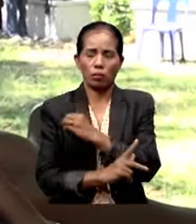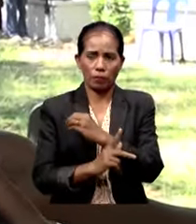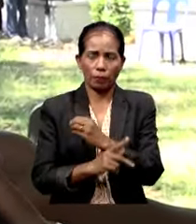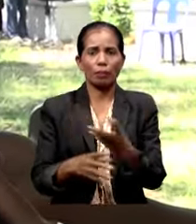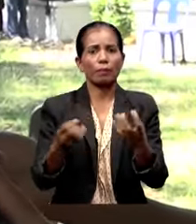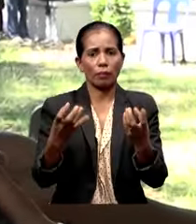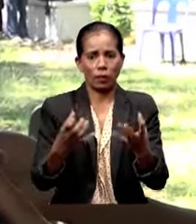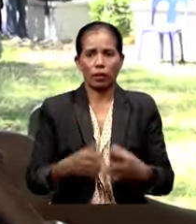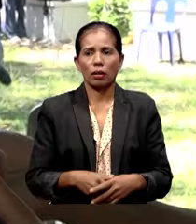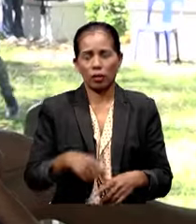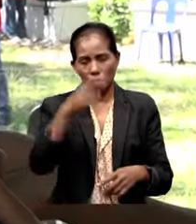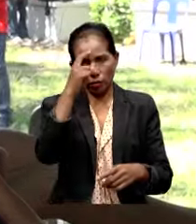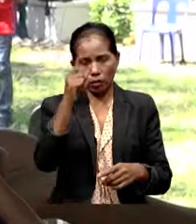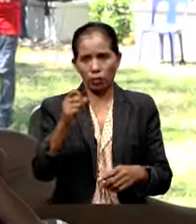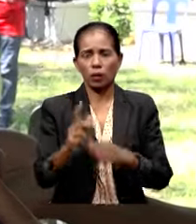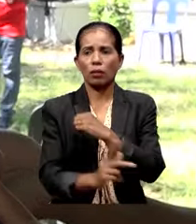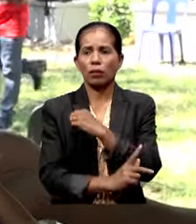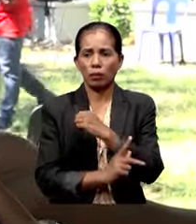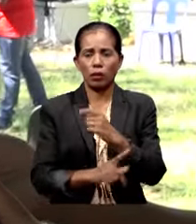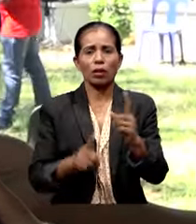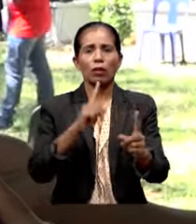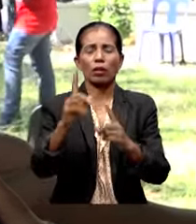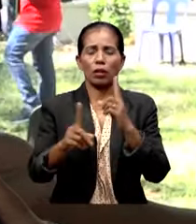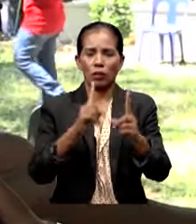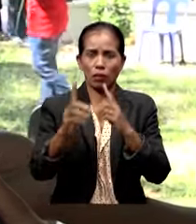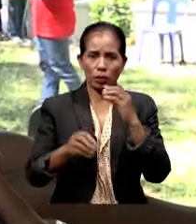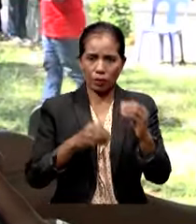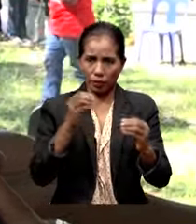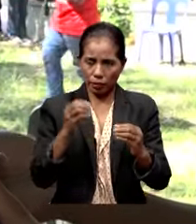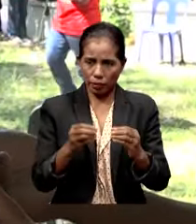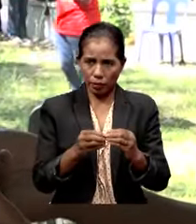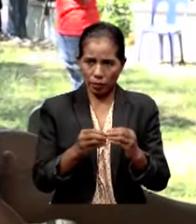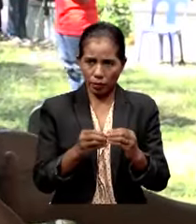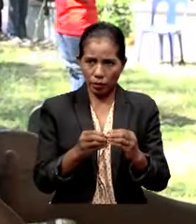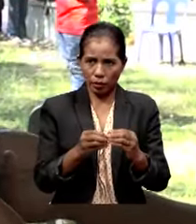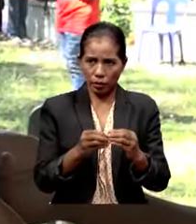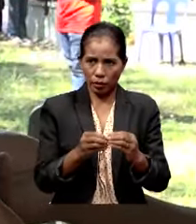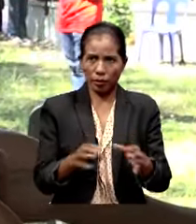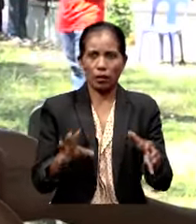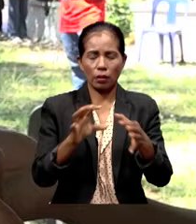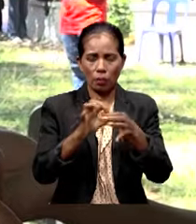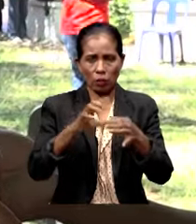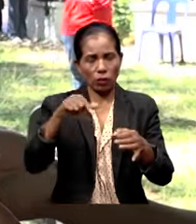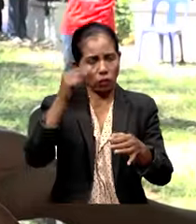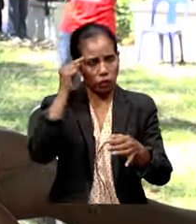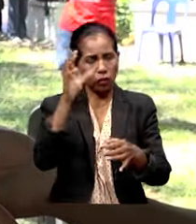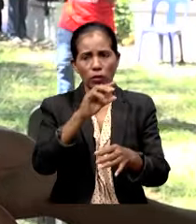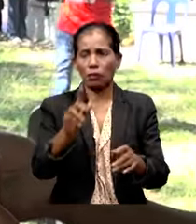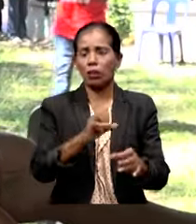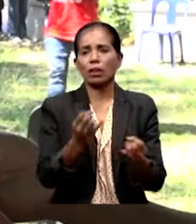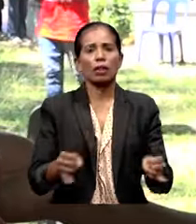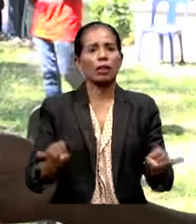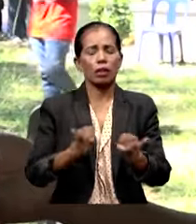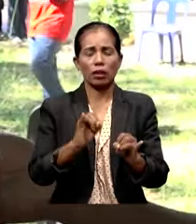tamba asunto jisir korupsaun ne kolia kona ba levelio ke si membro governo sira ke si entidade publico sira